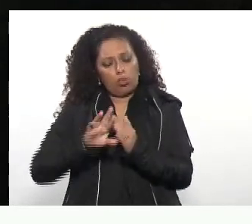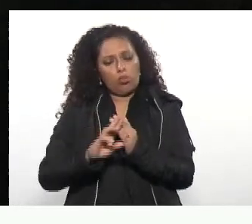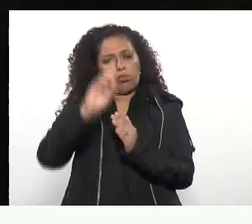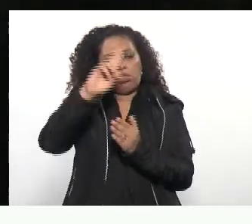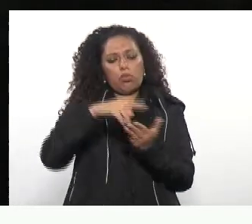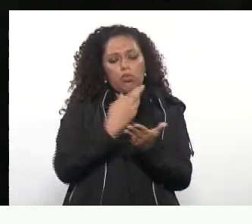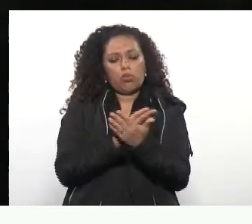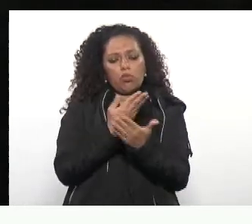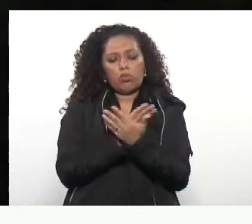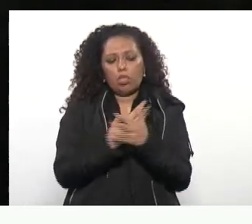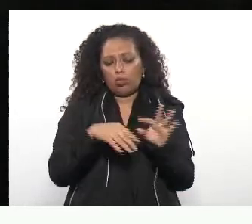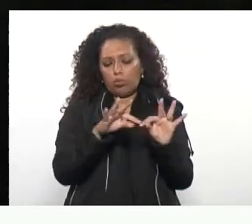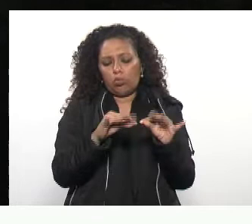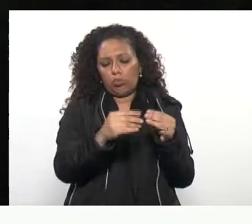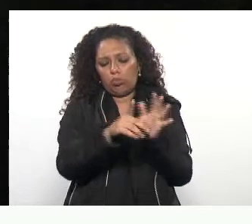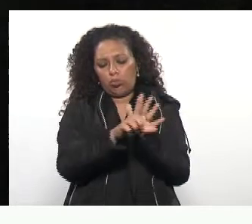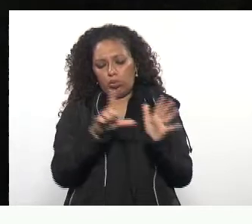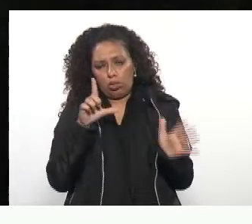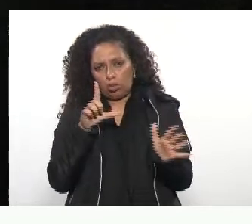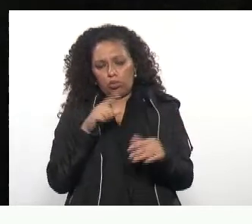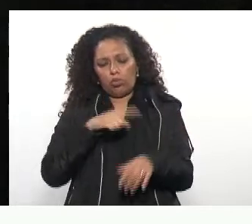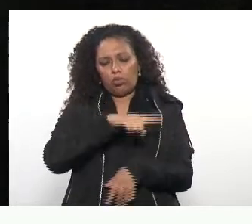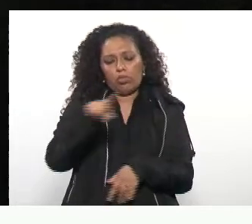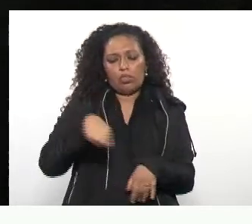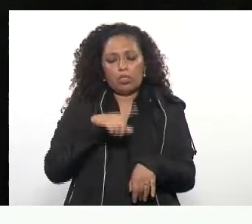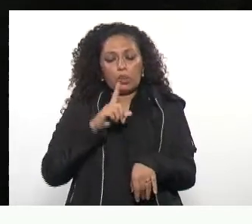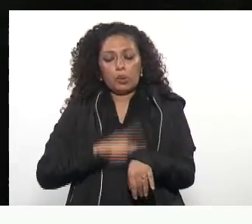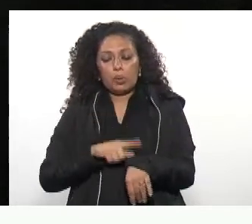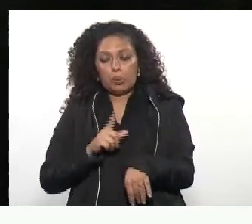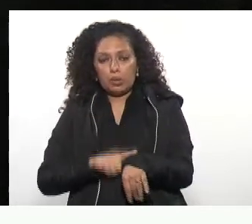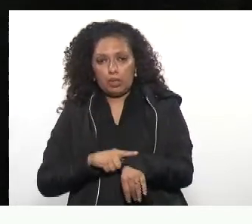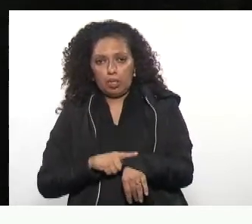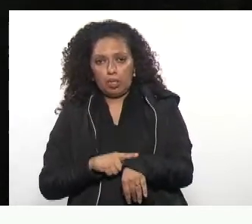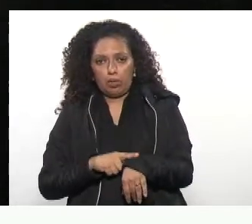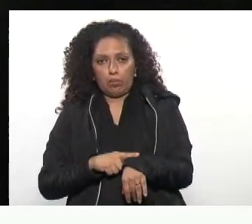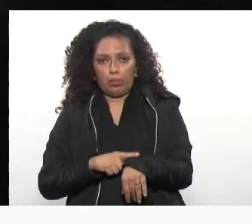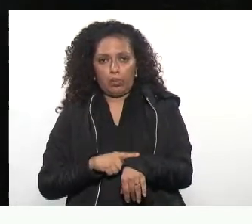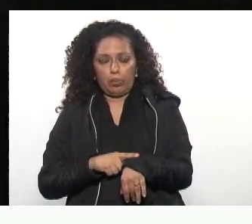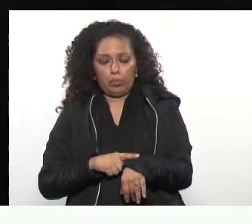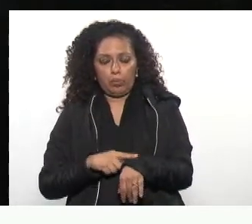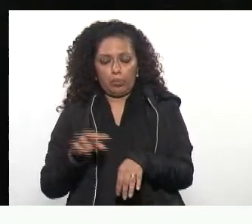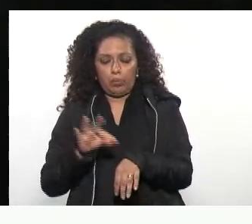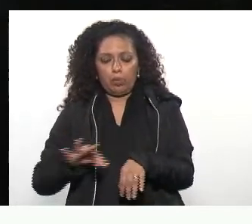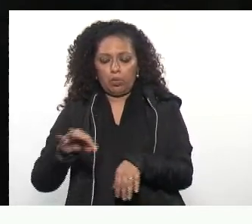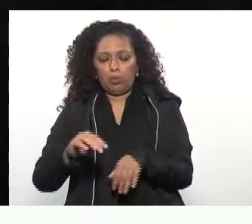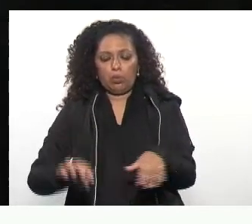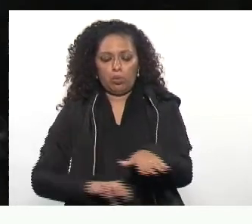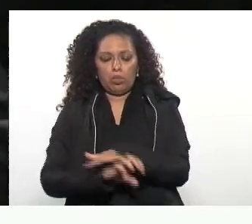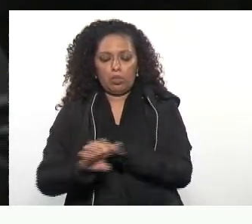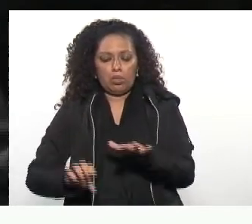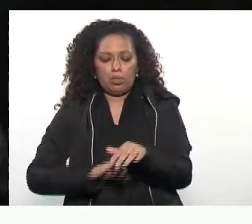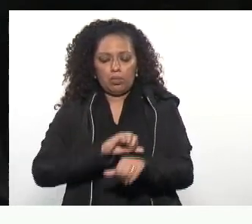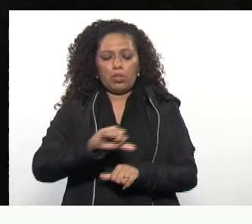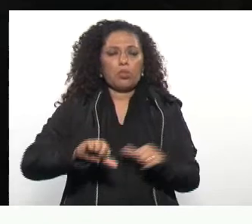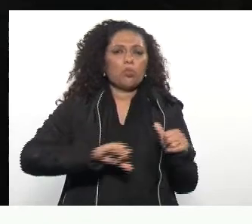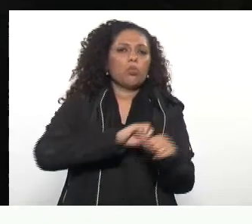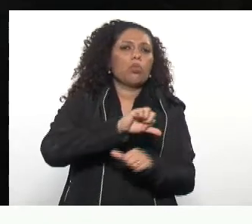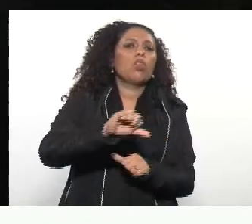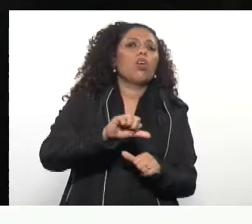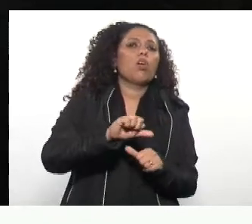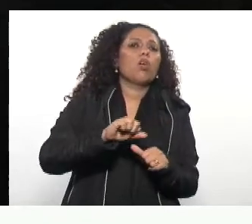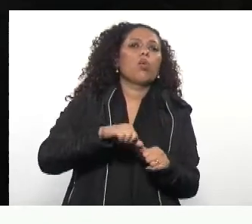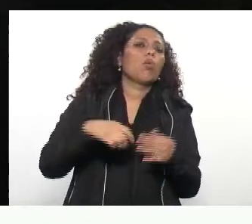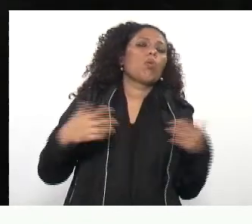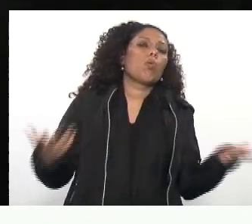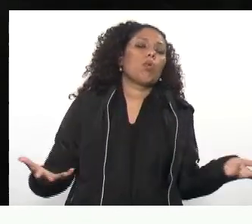Isso. Um prazo para que todas as empresas façam essa conversão, o senhor poderia